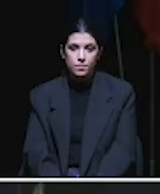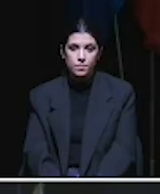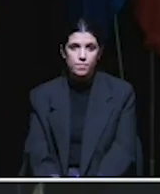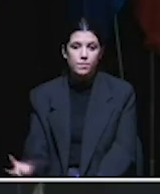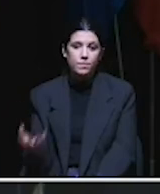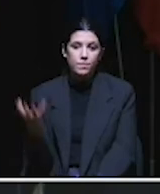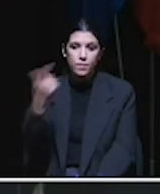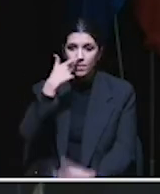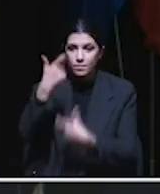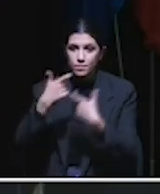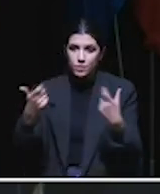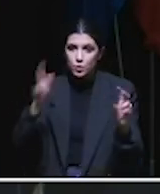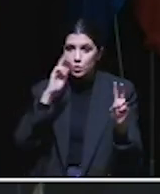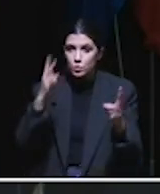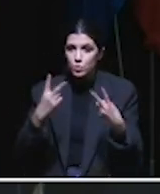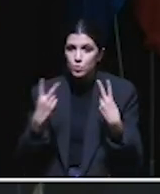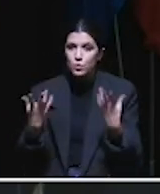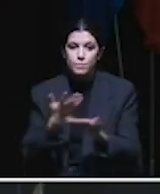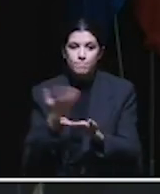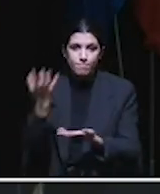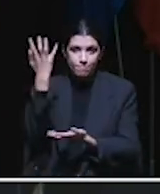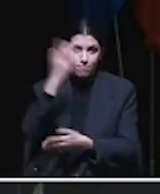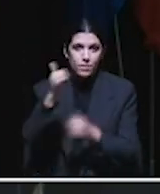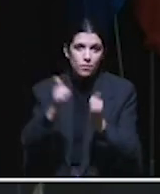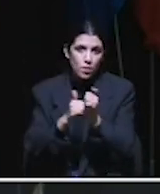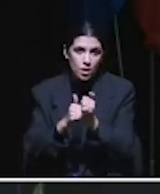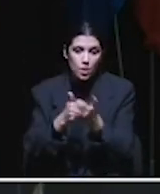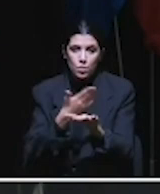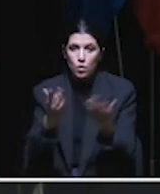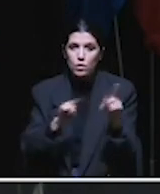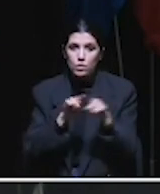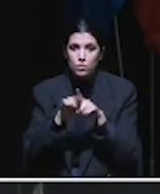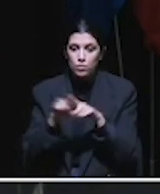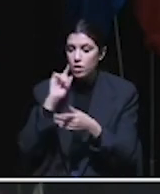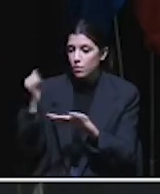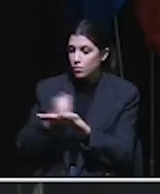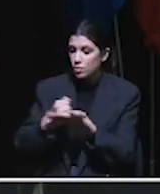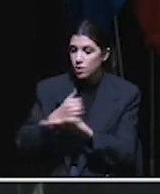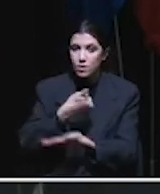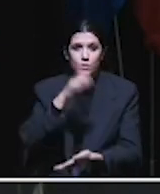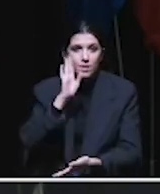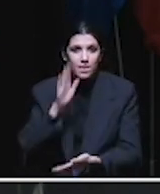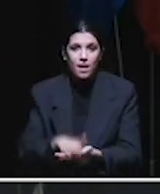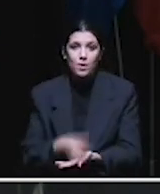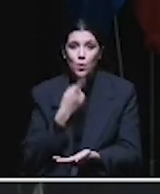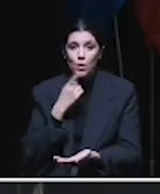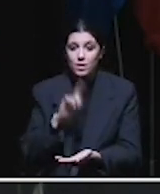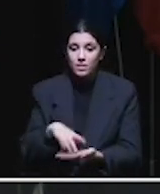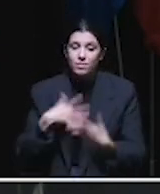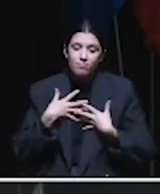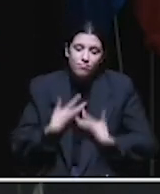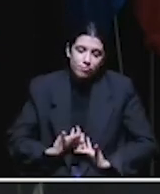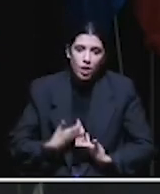Caro público, caras e caros vereadores, deputados e funcionários, muito boa tarde. Voltamos a prestar o nosso pesar